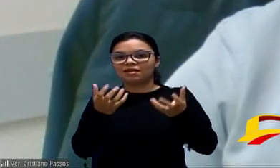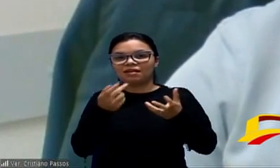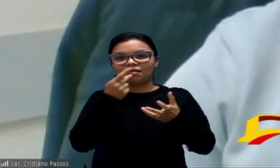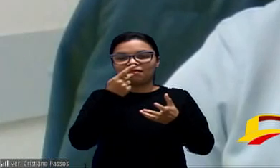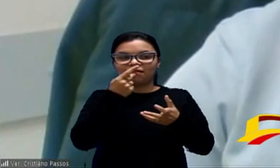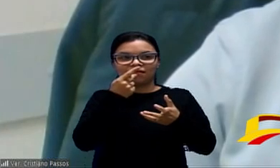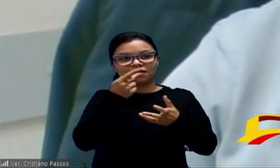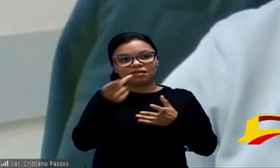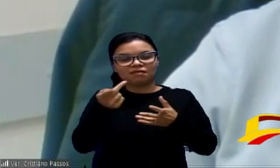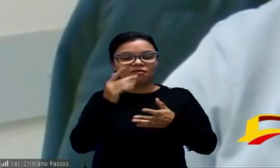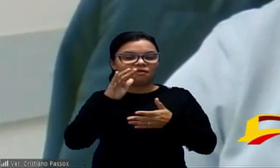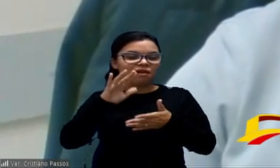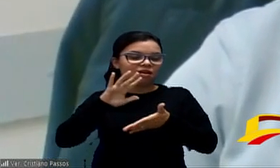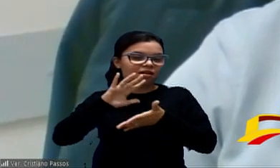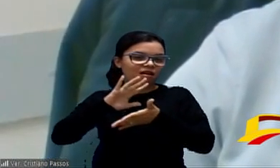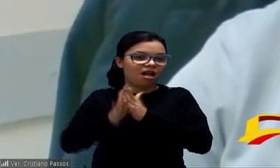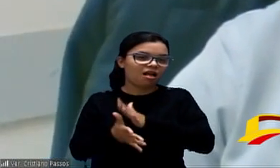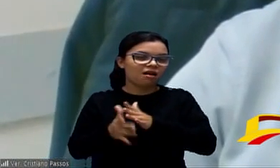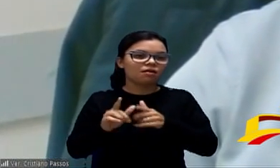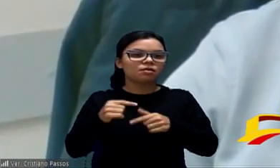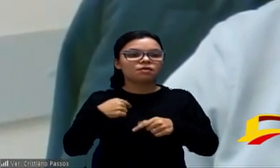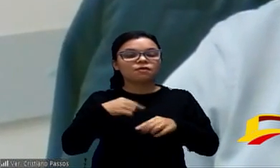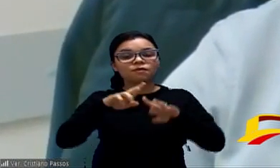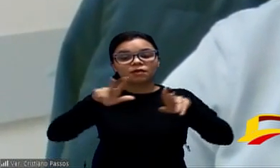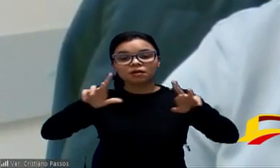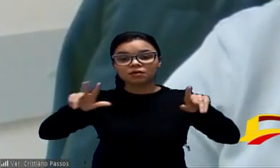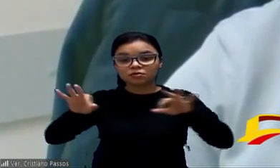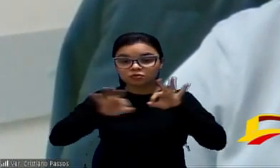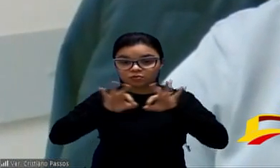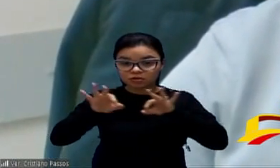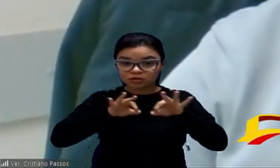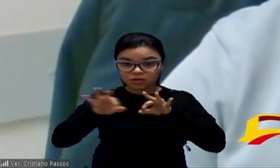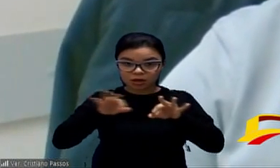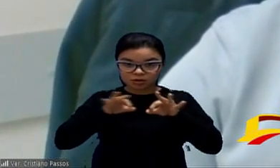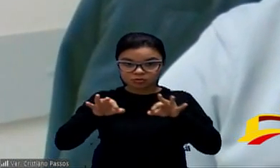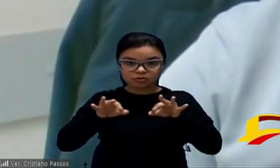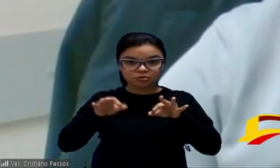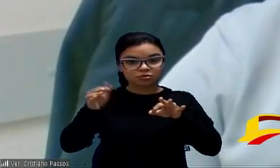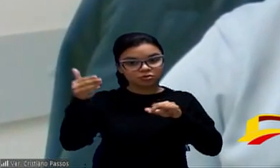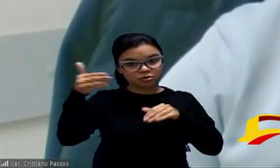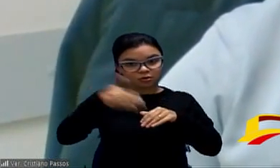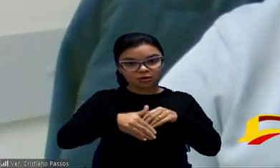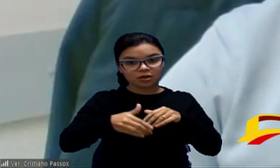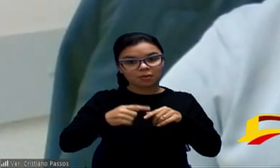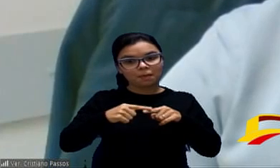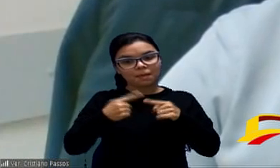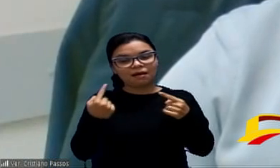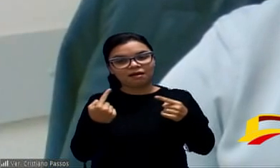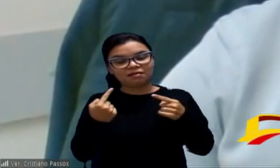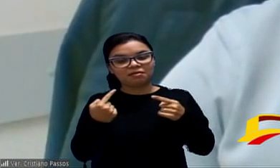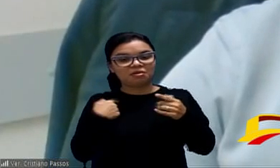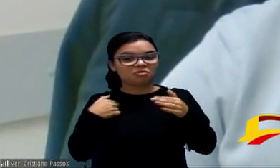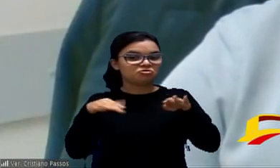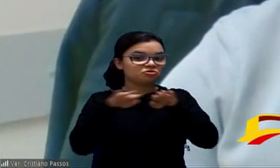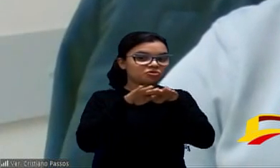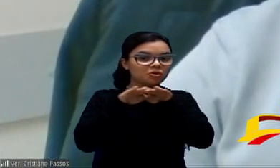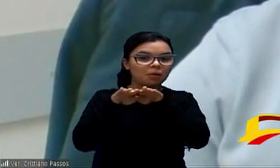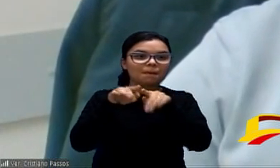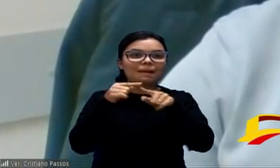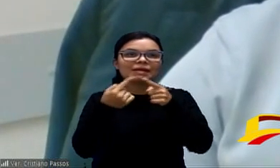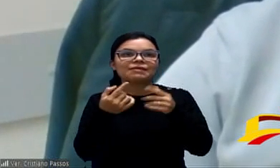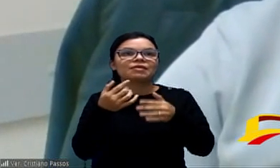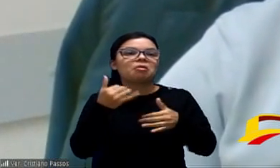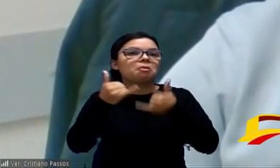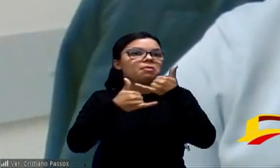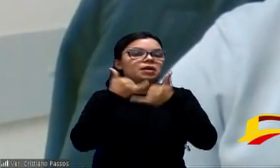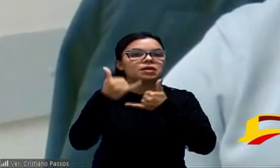vários projetos chegam aqui que eu, como princípio de cidadão, não estou de acordo. Mas nem por isso eu fico brincando com o